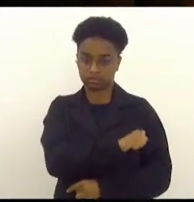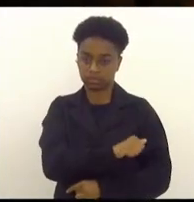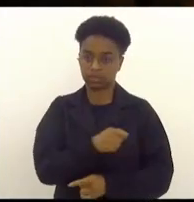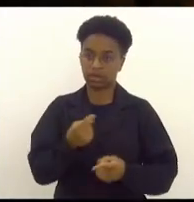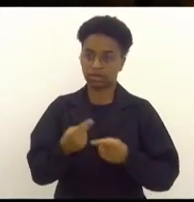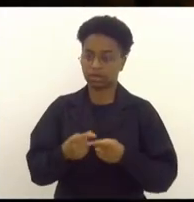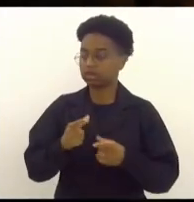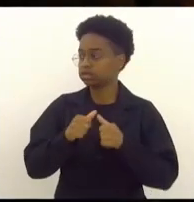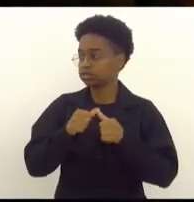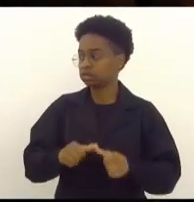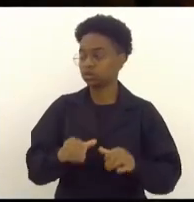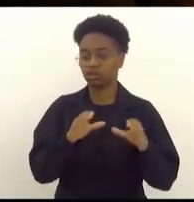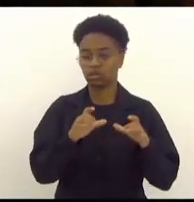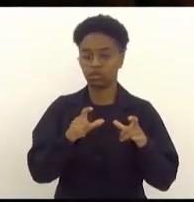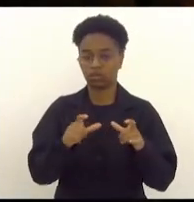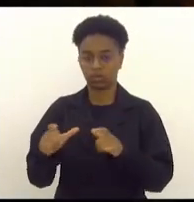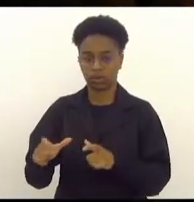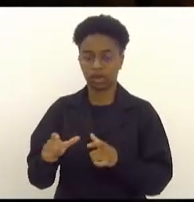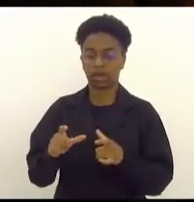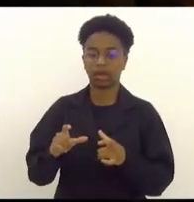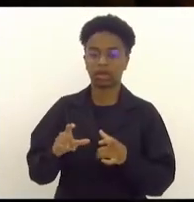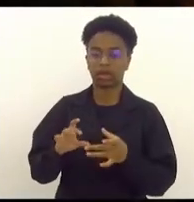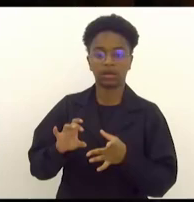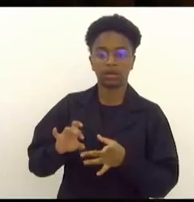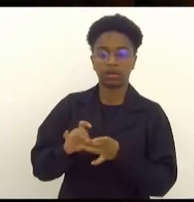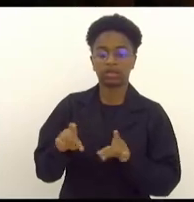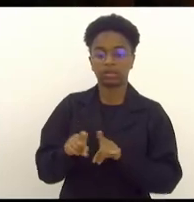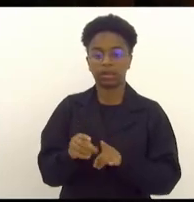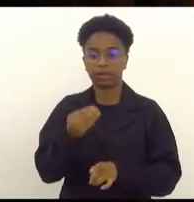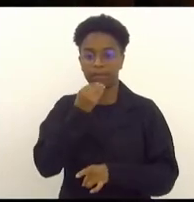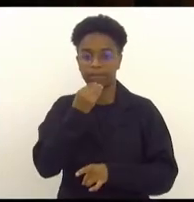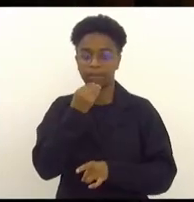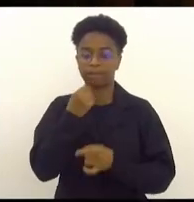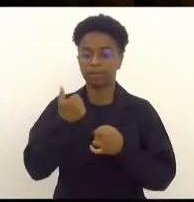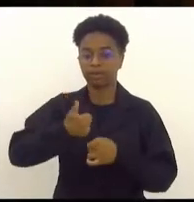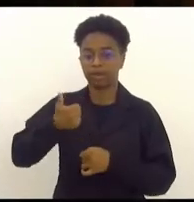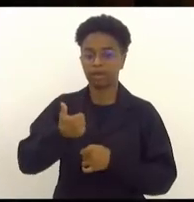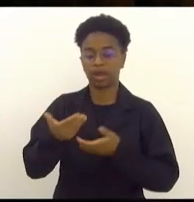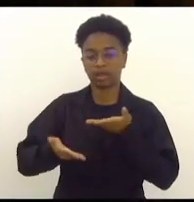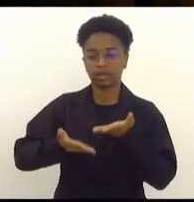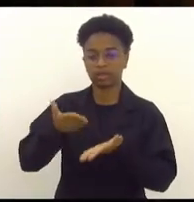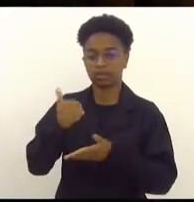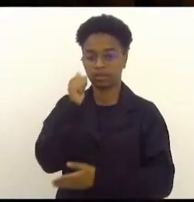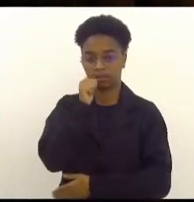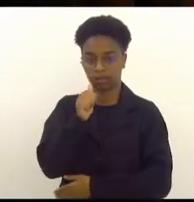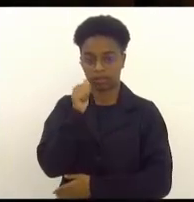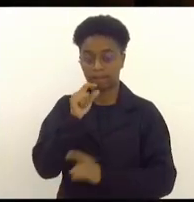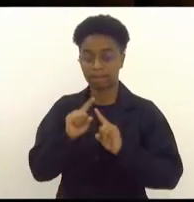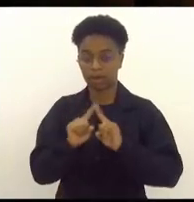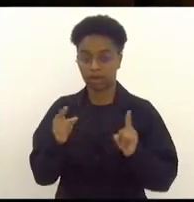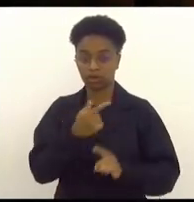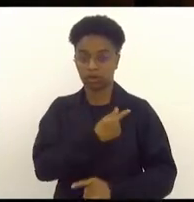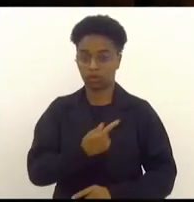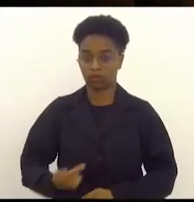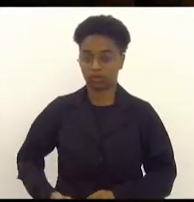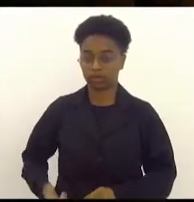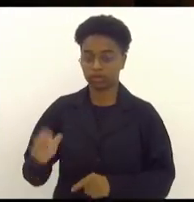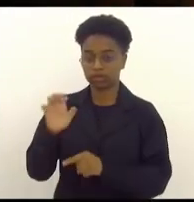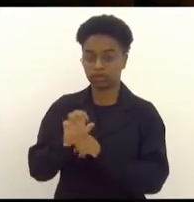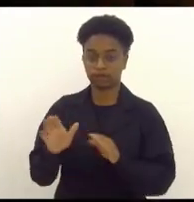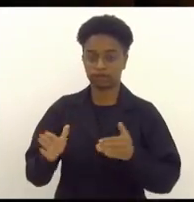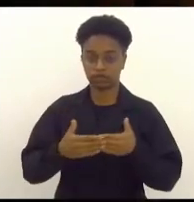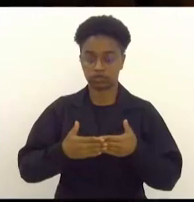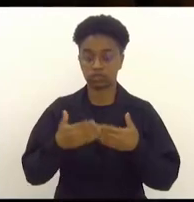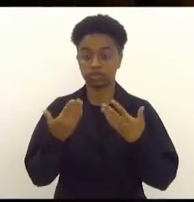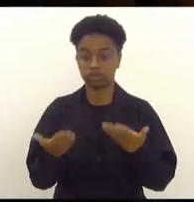em territórios consagrados e que poderiam fazer o primeiro atendimento a essas mulheres mas que o governo do estado Fechou